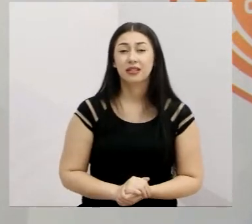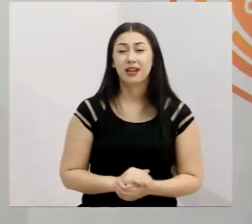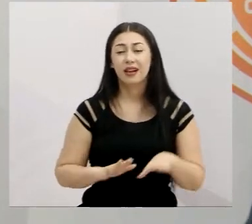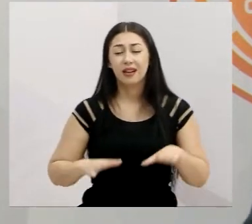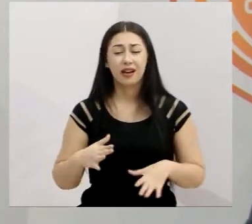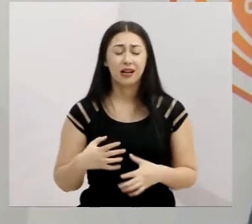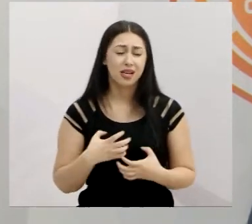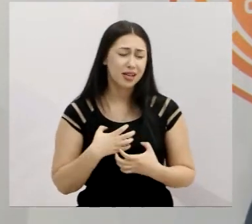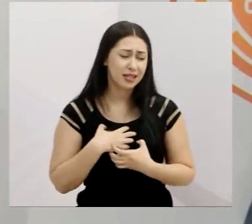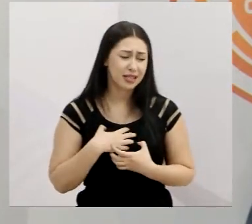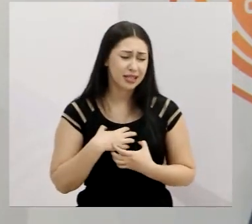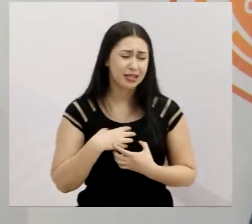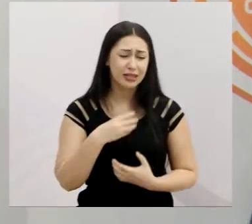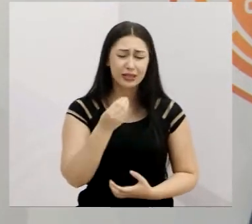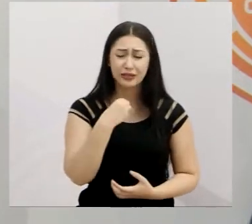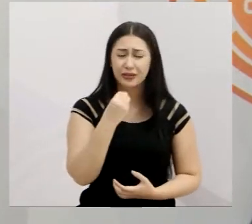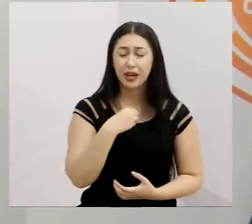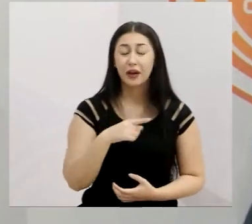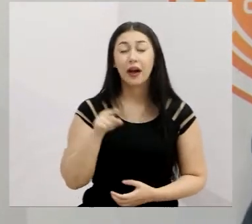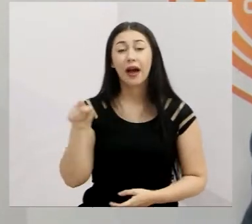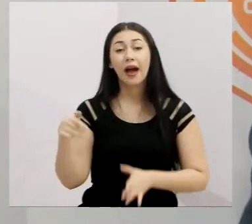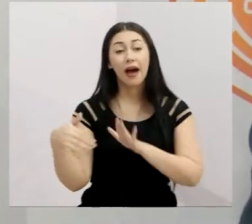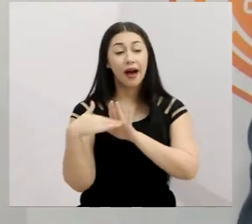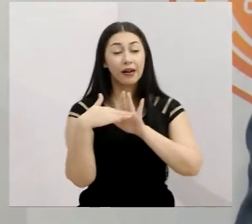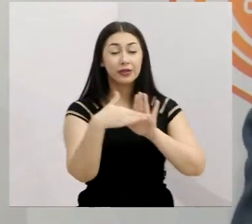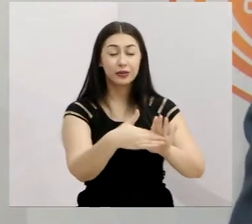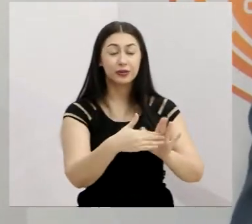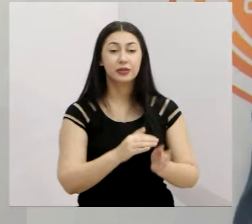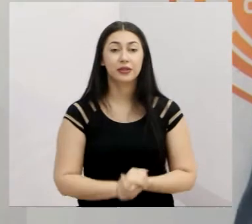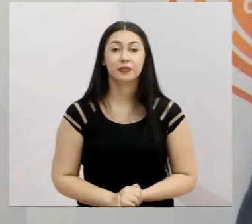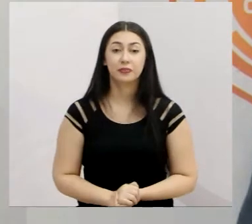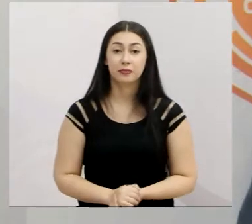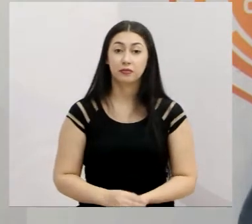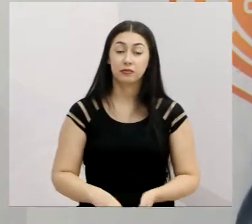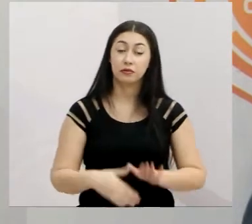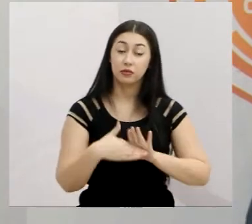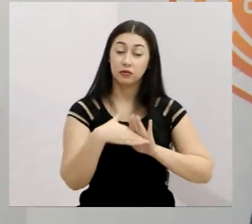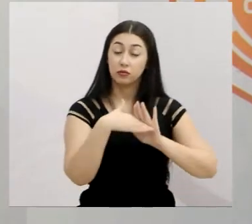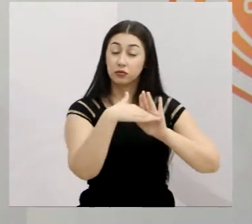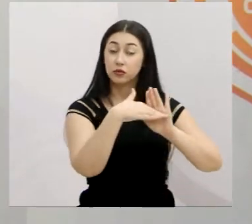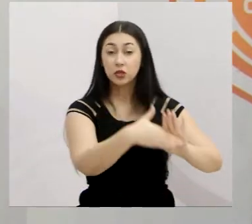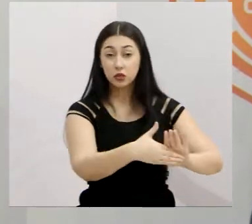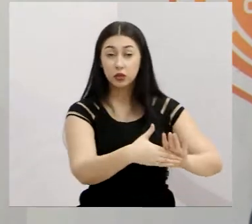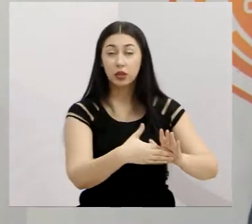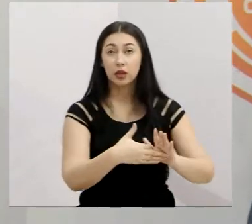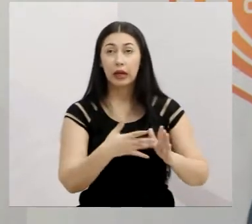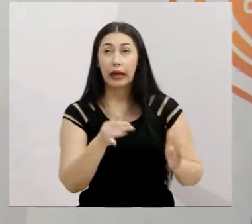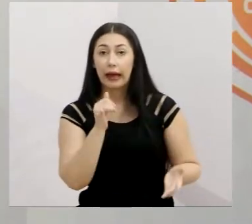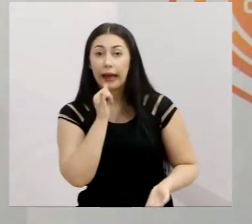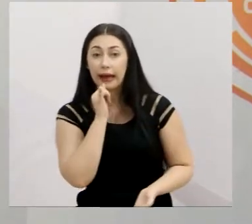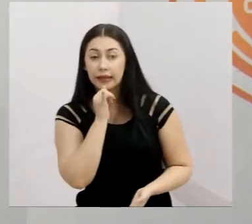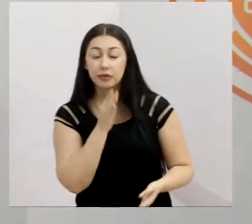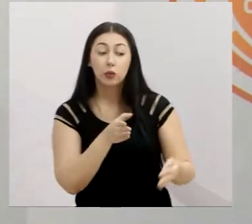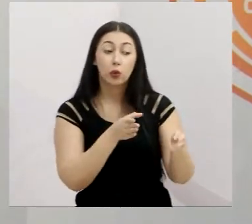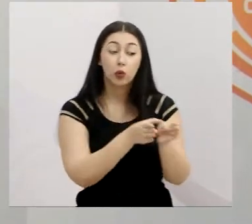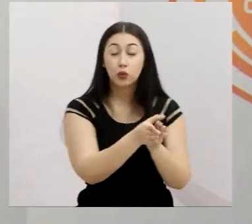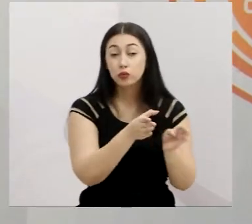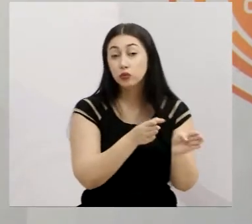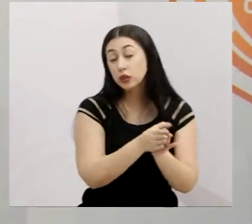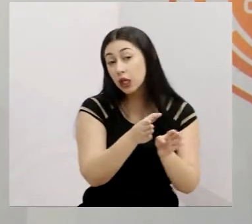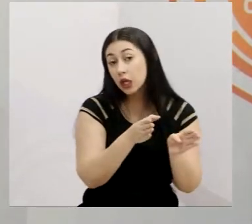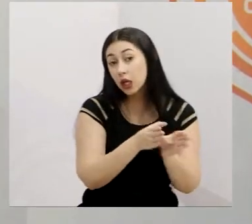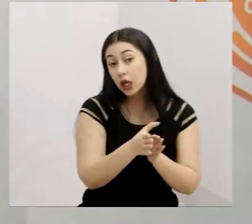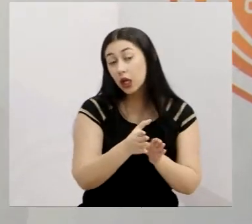ali fragilizados e ela leva uma assistência para essas mulheres assistência é essa tal como um aconselhamento